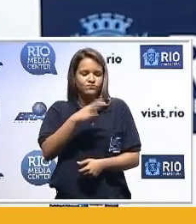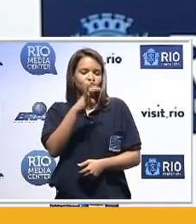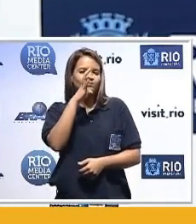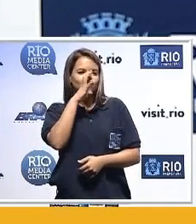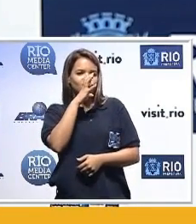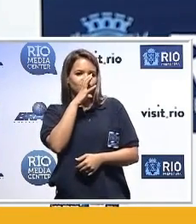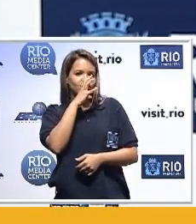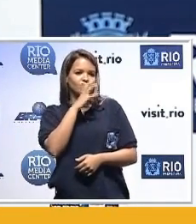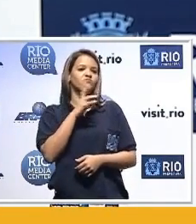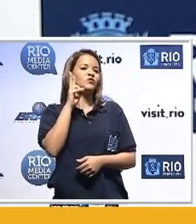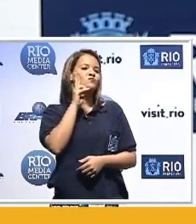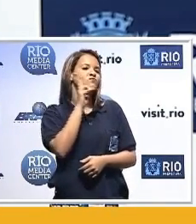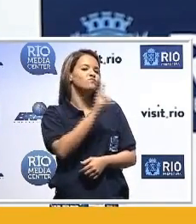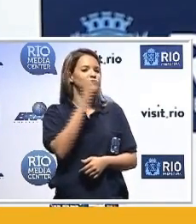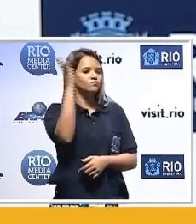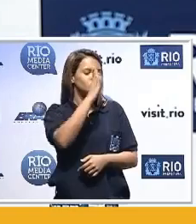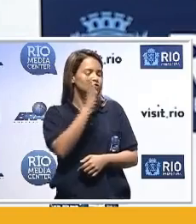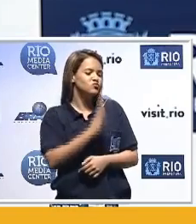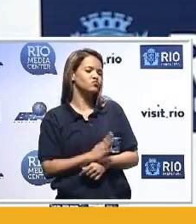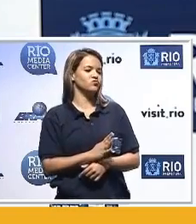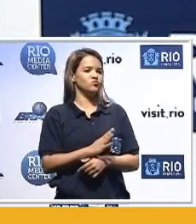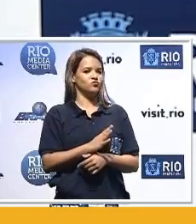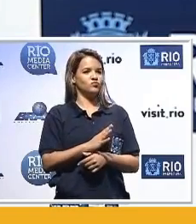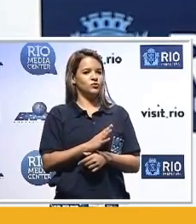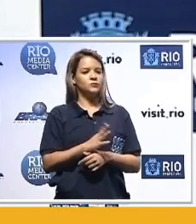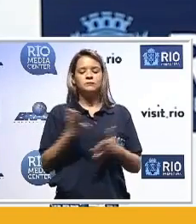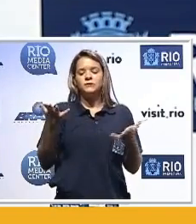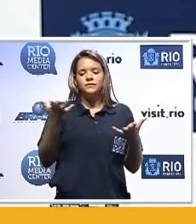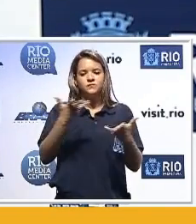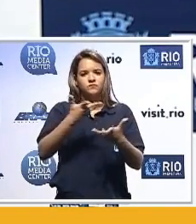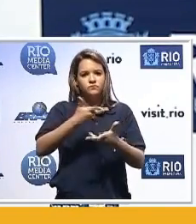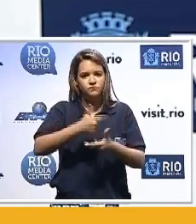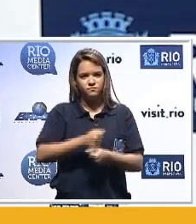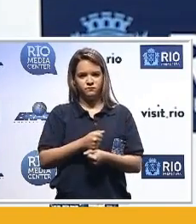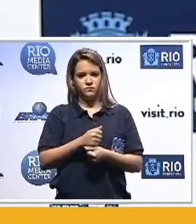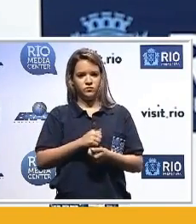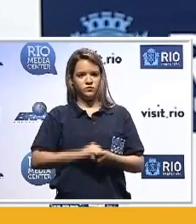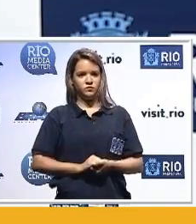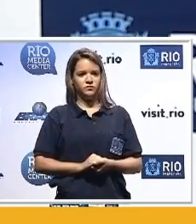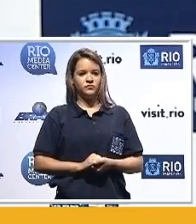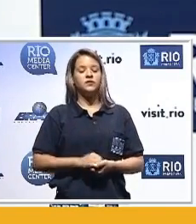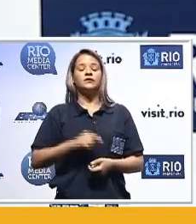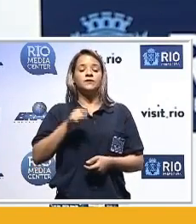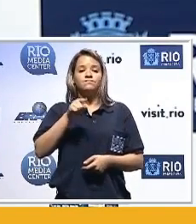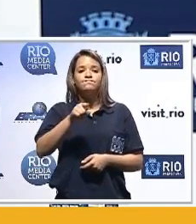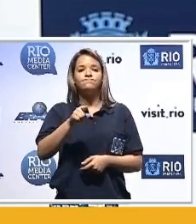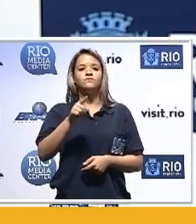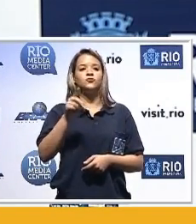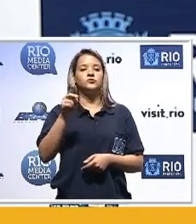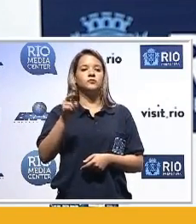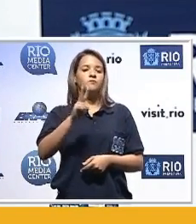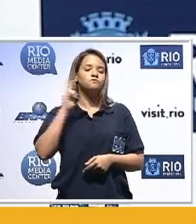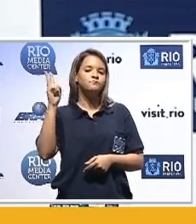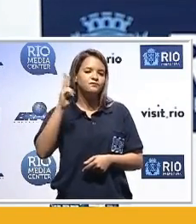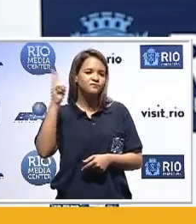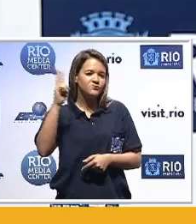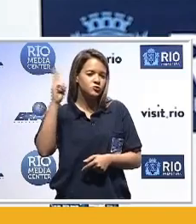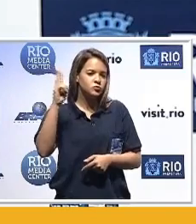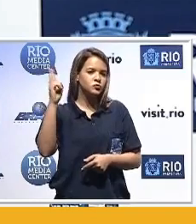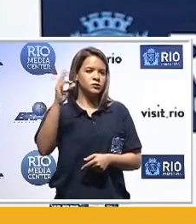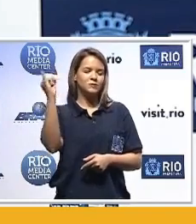aquelas imagens com que nós vimos. E isso valoriza e nos, cada vez